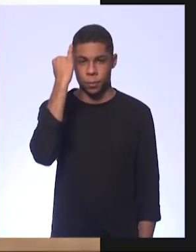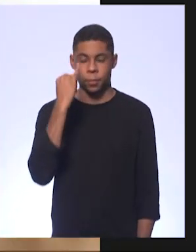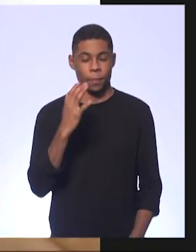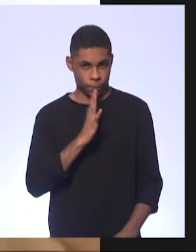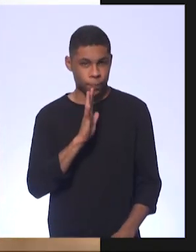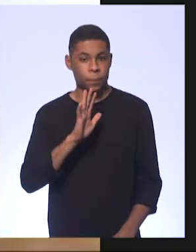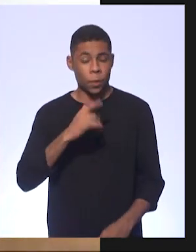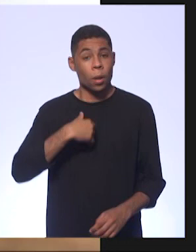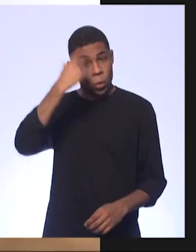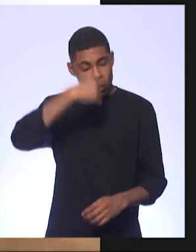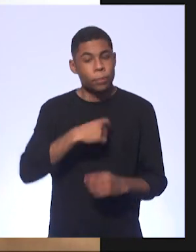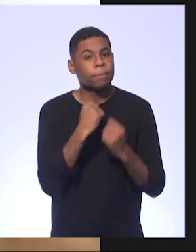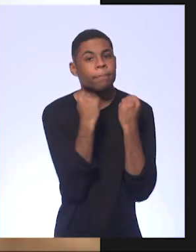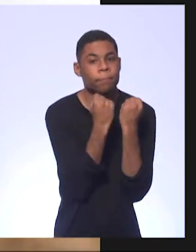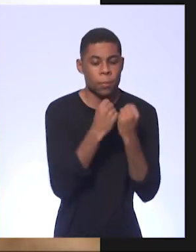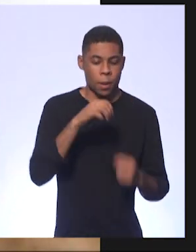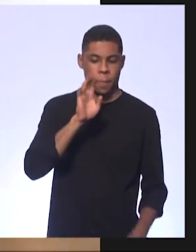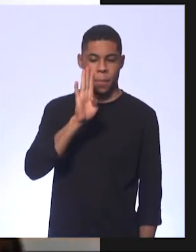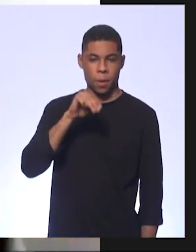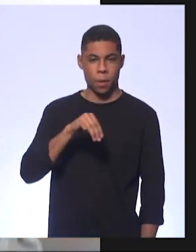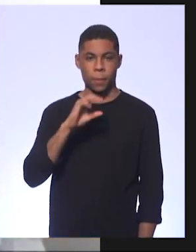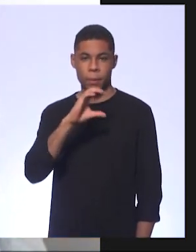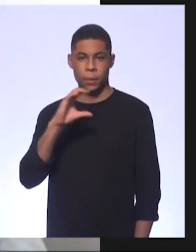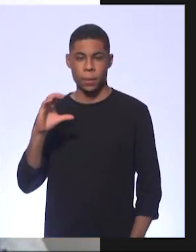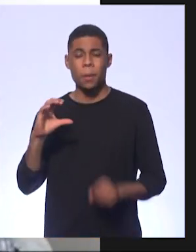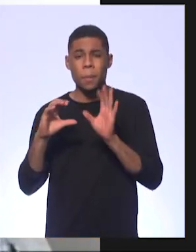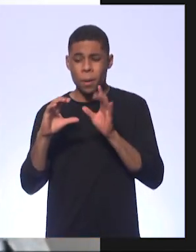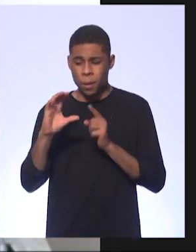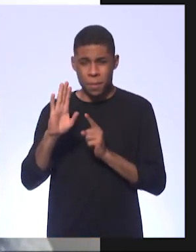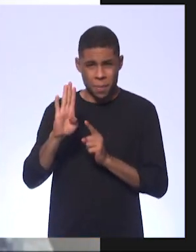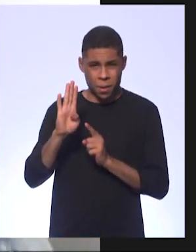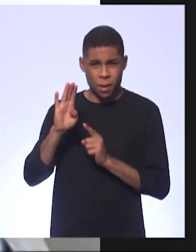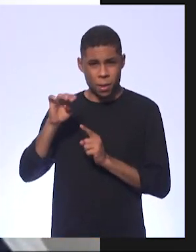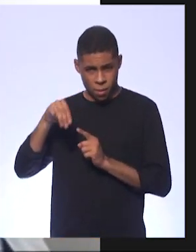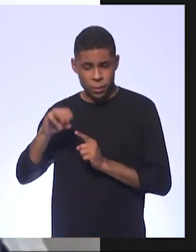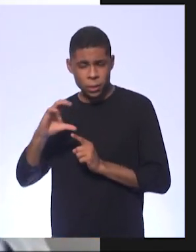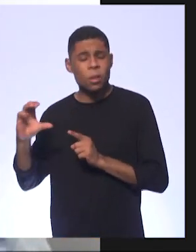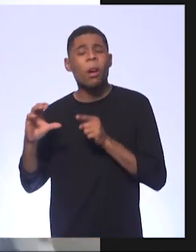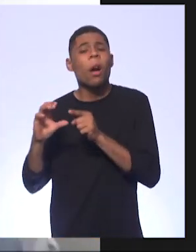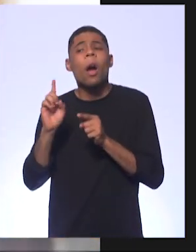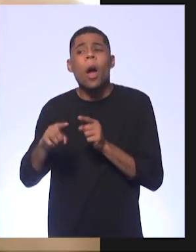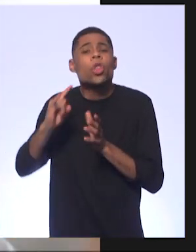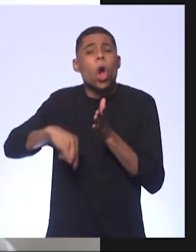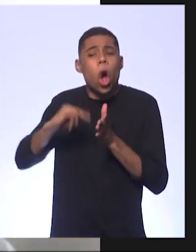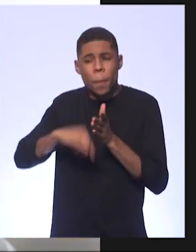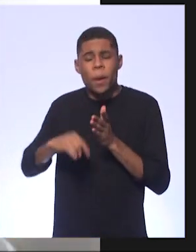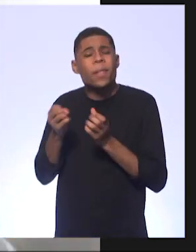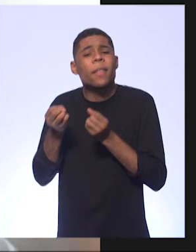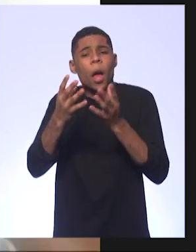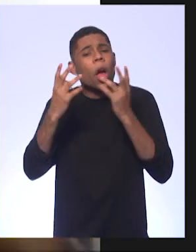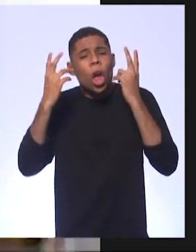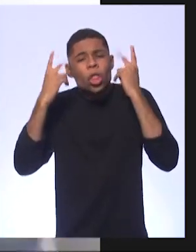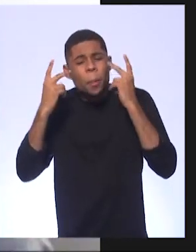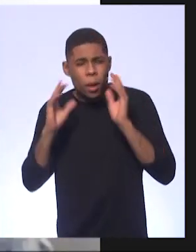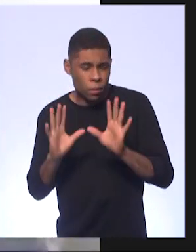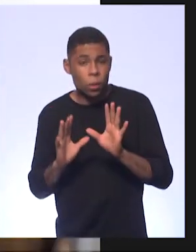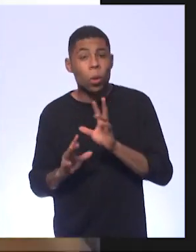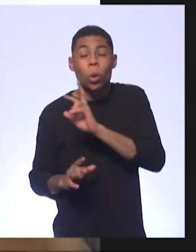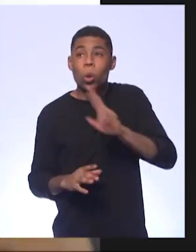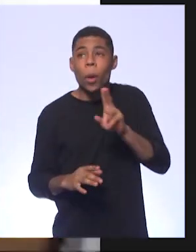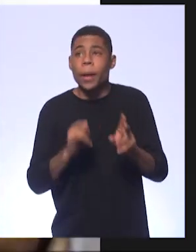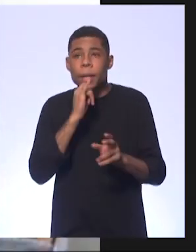um ardoroso defensor da BNCC, mas a BNCC é um documento normativo, não é